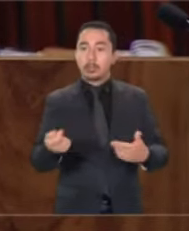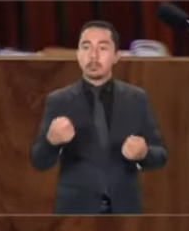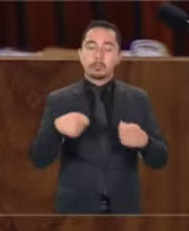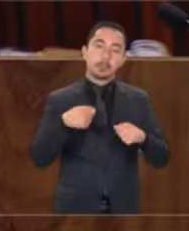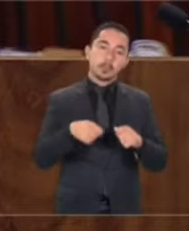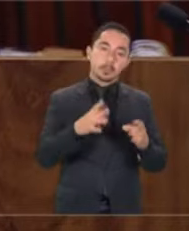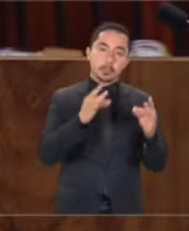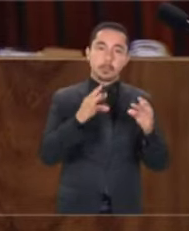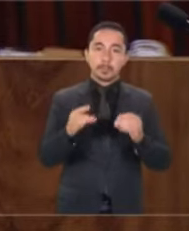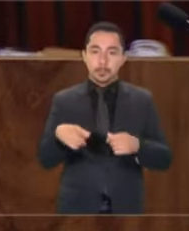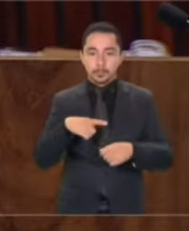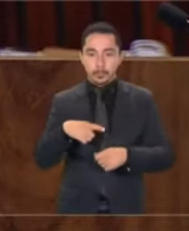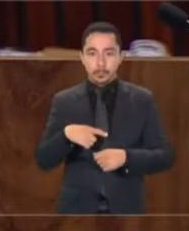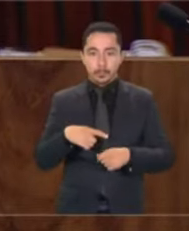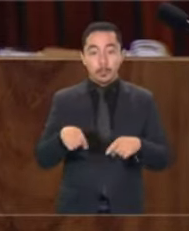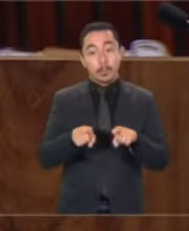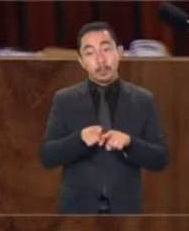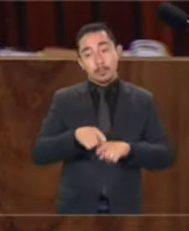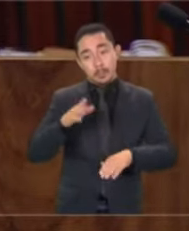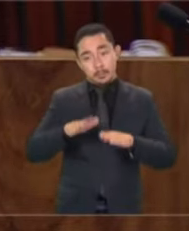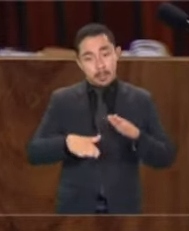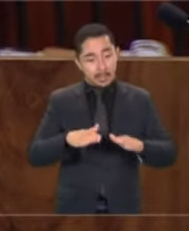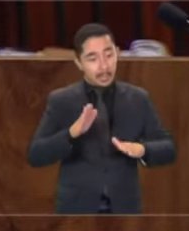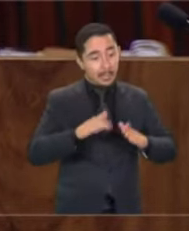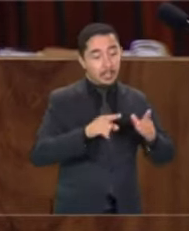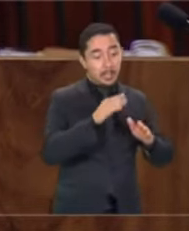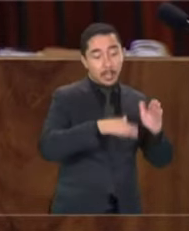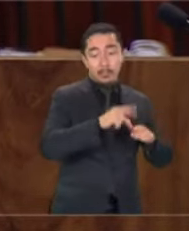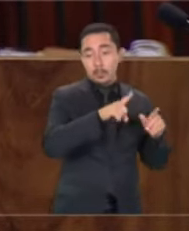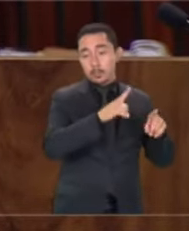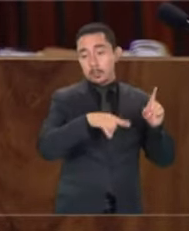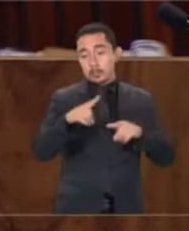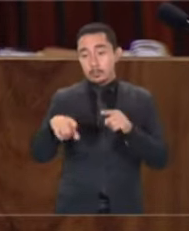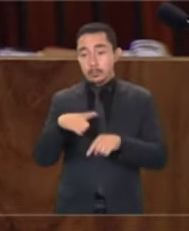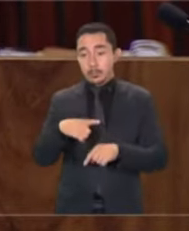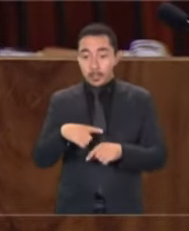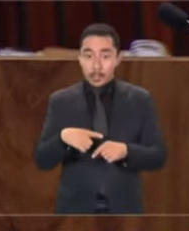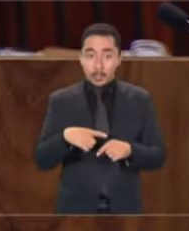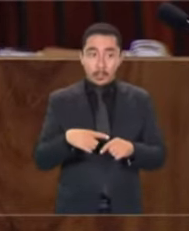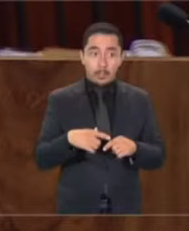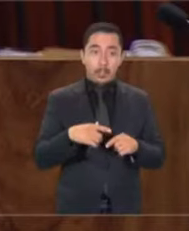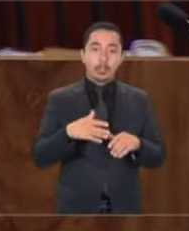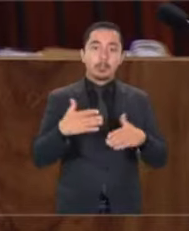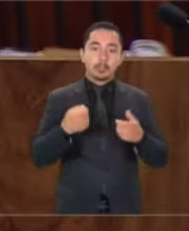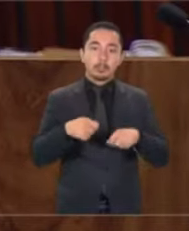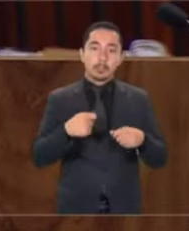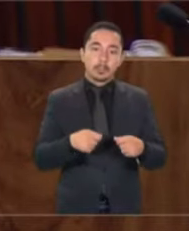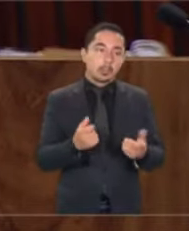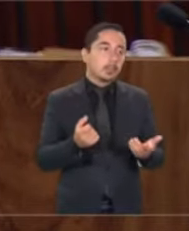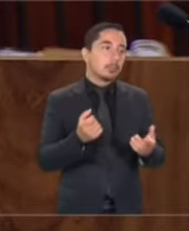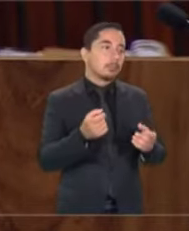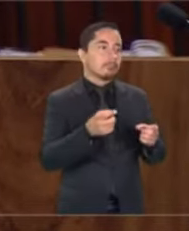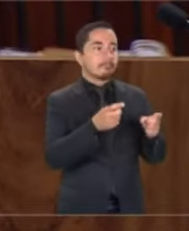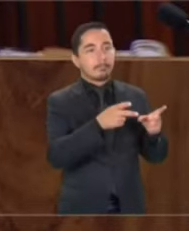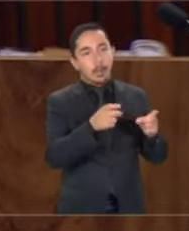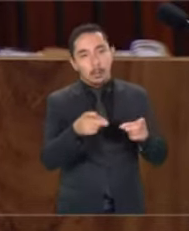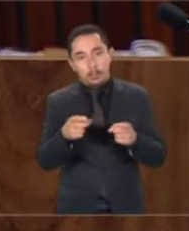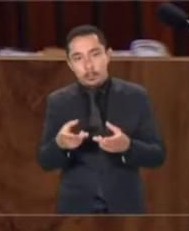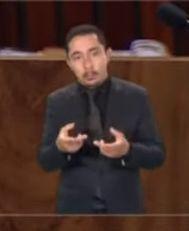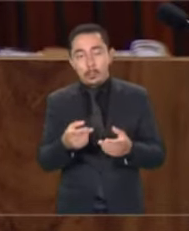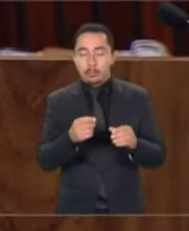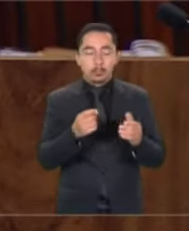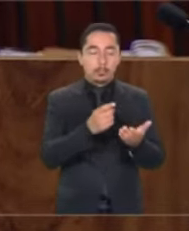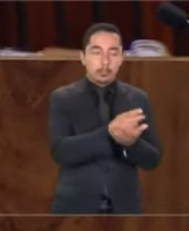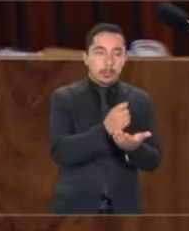9.096/95. 2. Irregularidades na aplicação dos recursos do fundo partidário apontadas pela CEPA. Gastos com passagens aéreas e